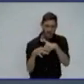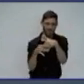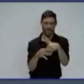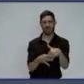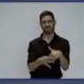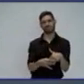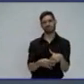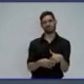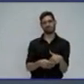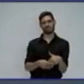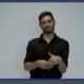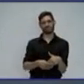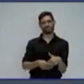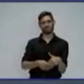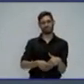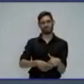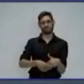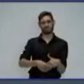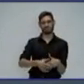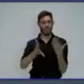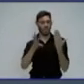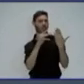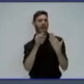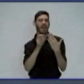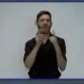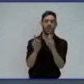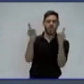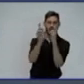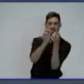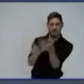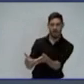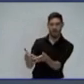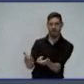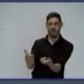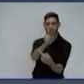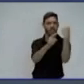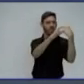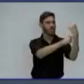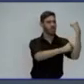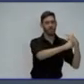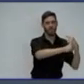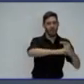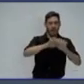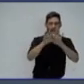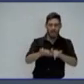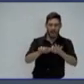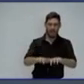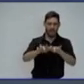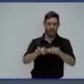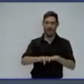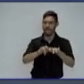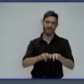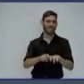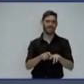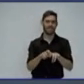é como abandonar o computador e regredir não à máquina de escrever, mas